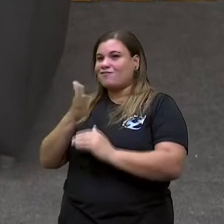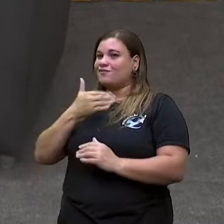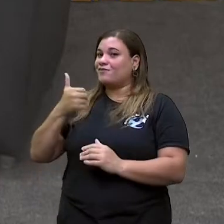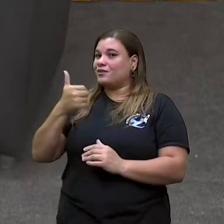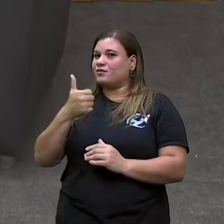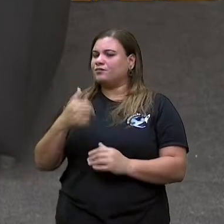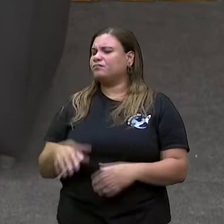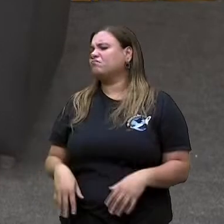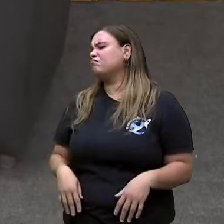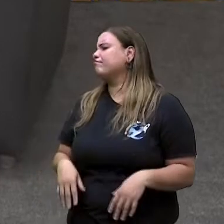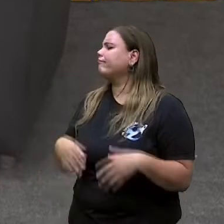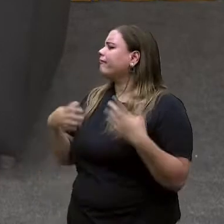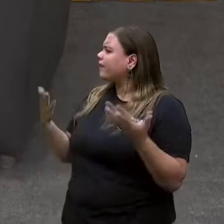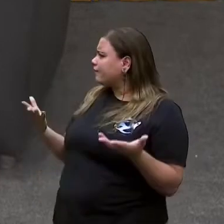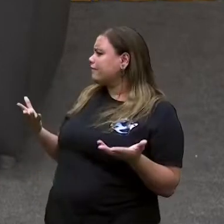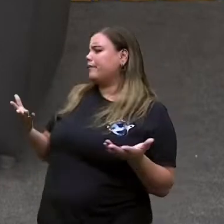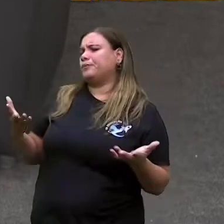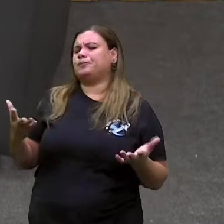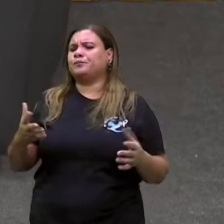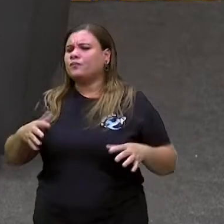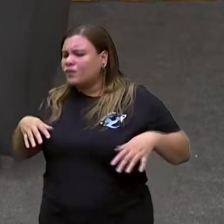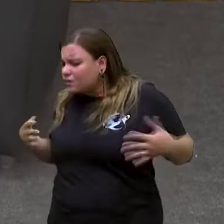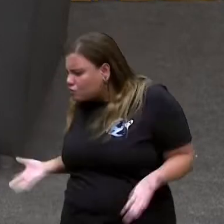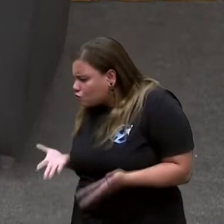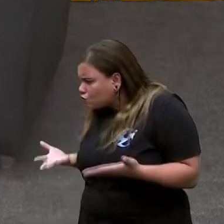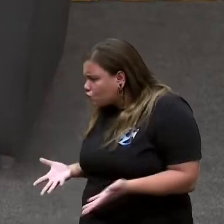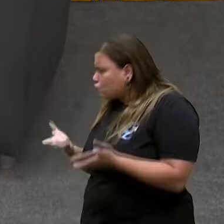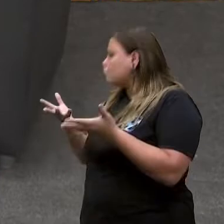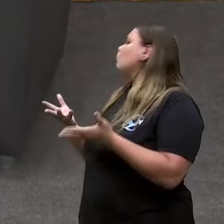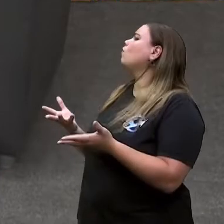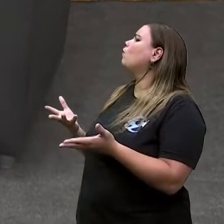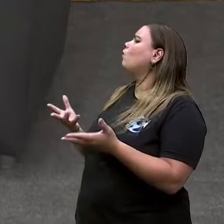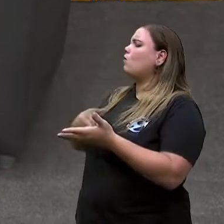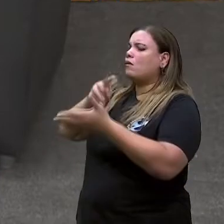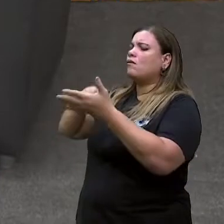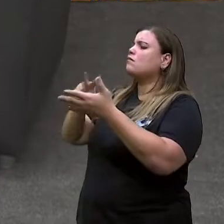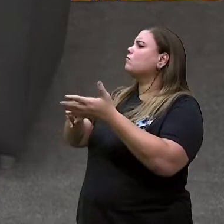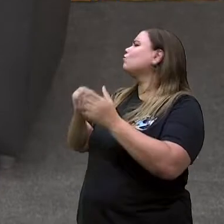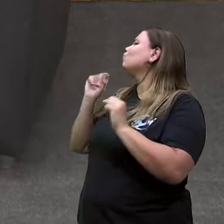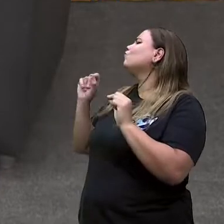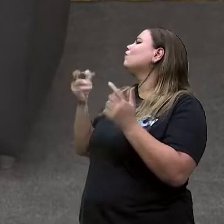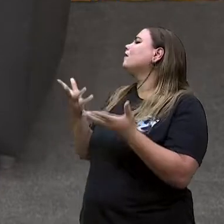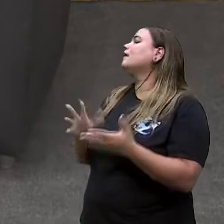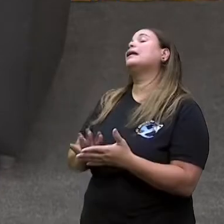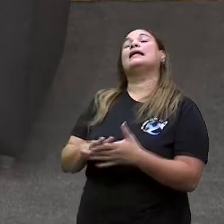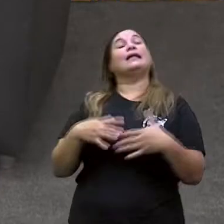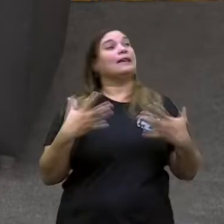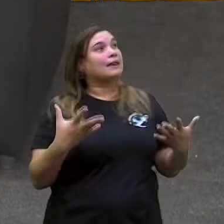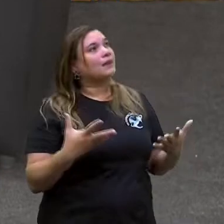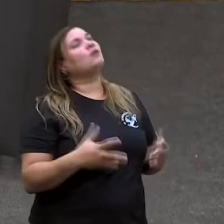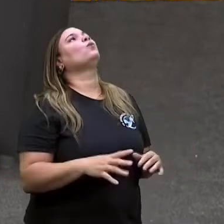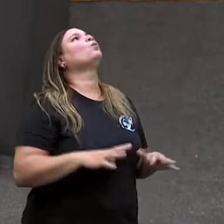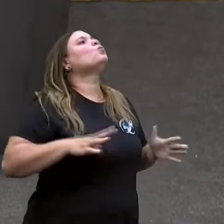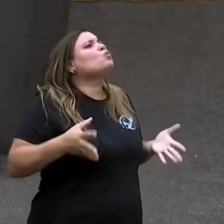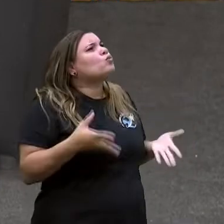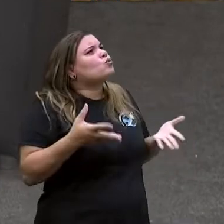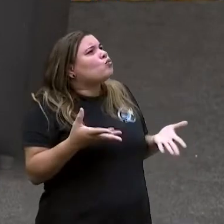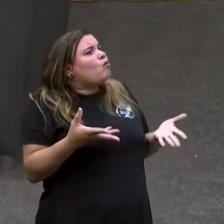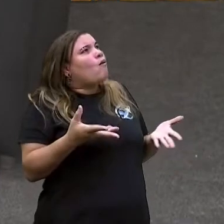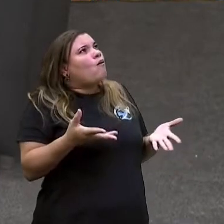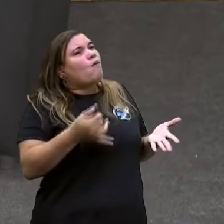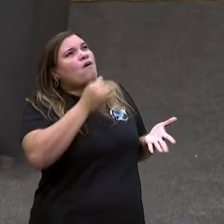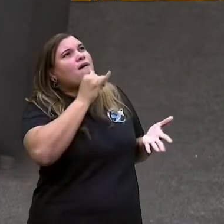A leitura, ela estimula muito a criatividade. Porque você pode observar, o seu caminho, quando você sai da sua casa, por exemplo, e